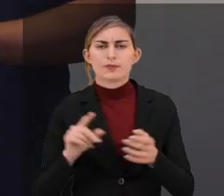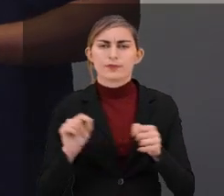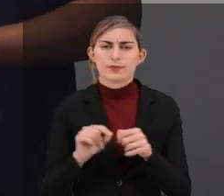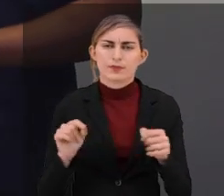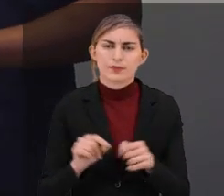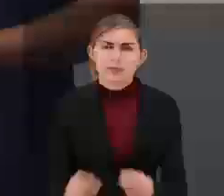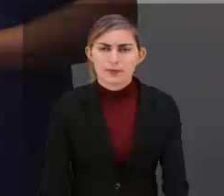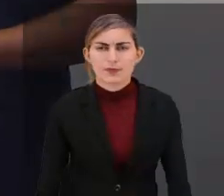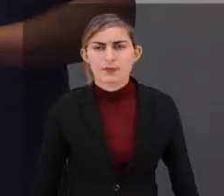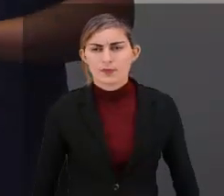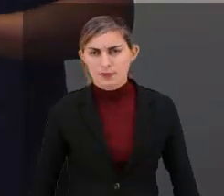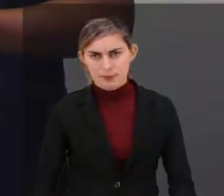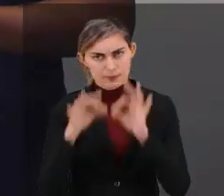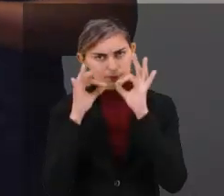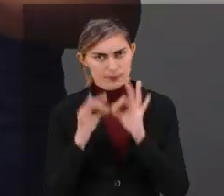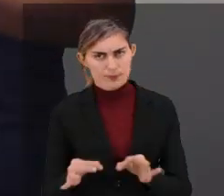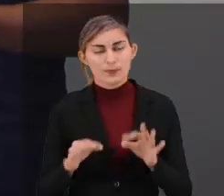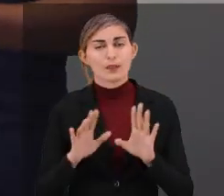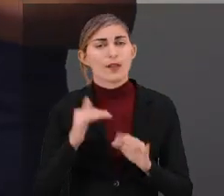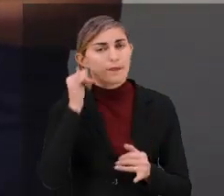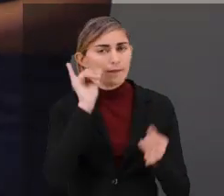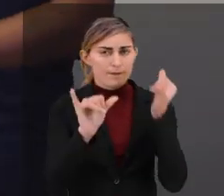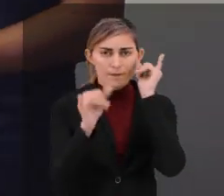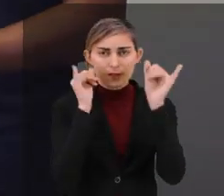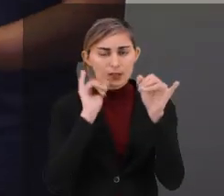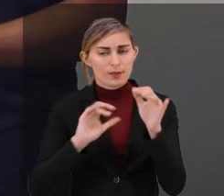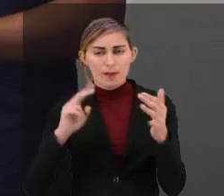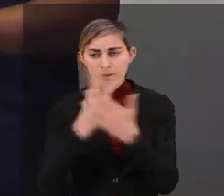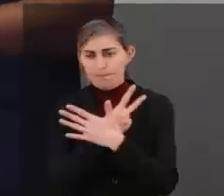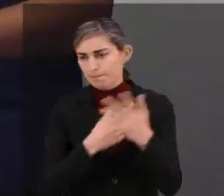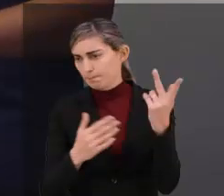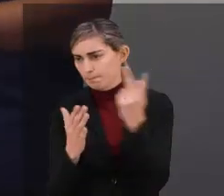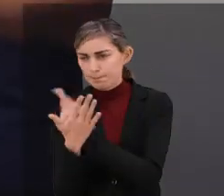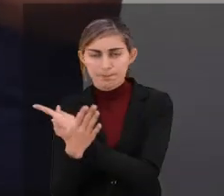fazer, certo? Evitar o acidente,